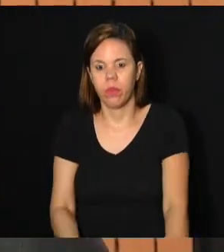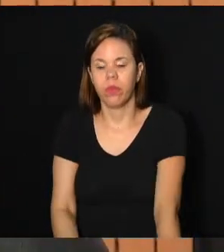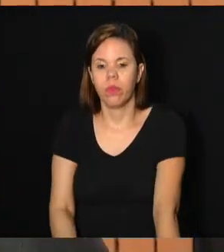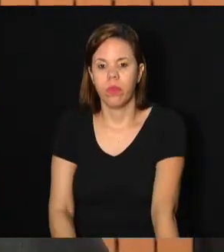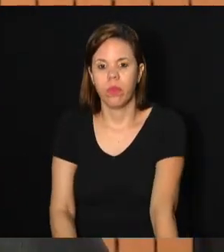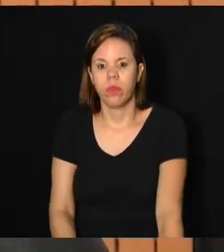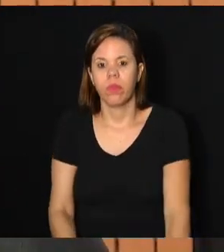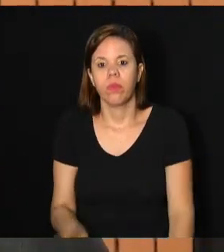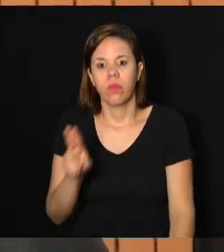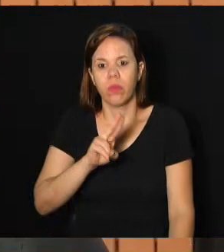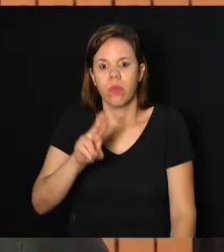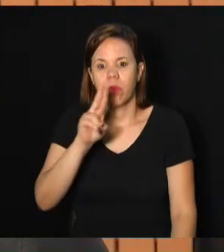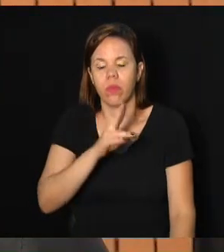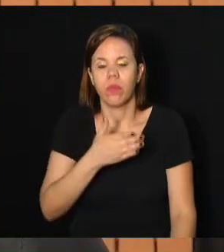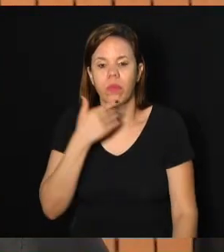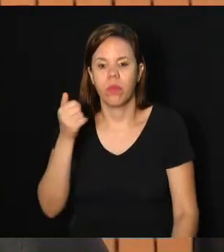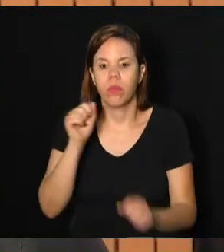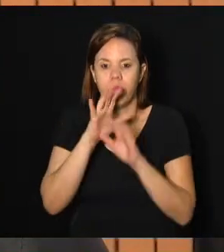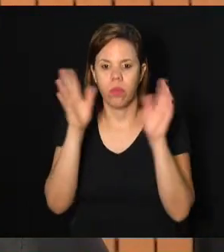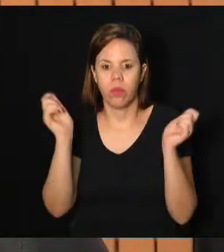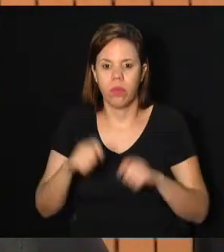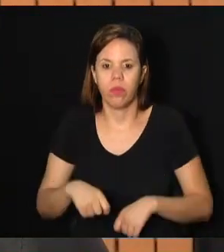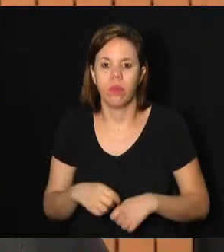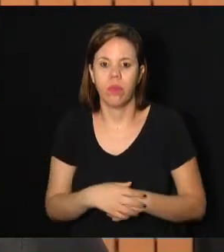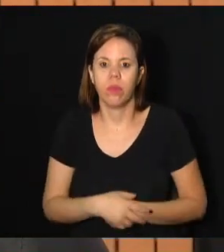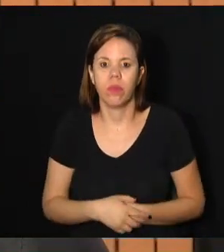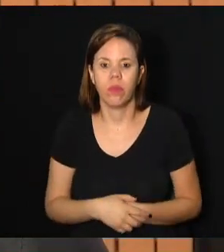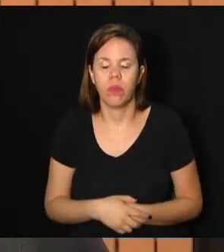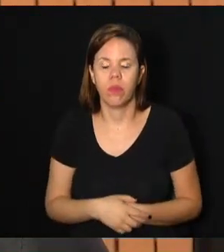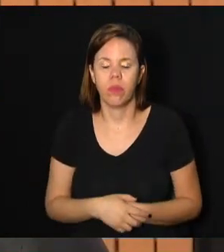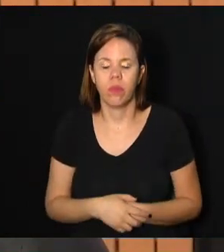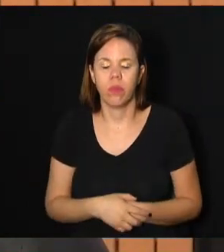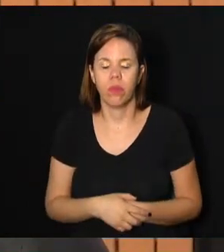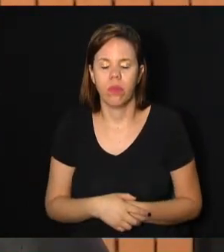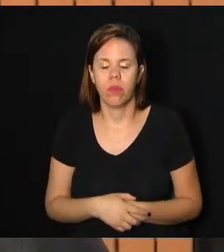usá-lo da forma mais eficiente possível,